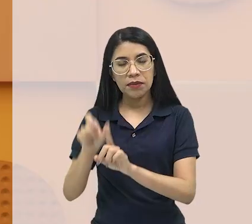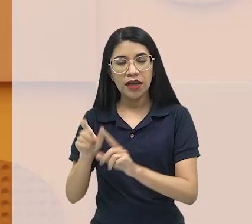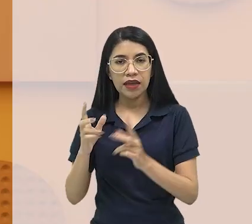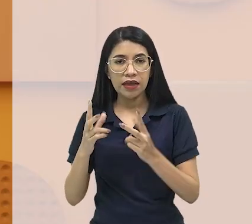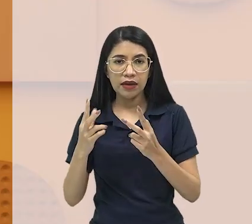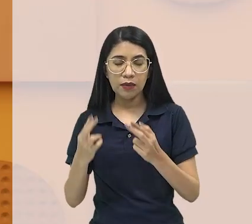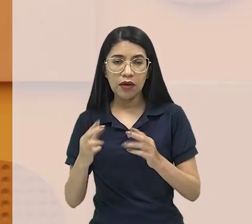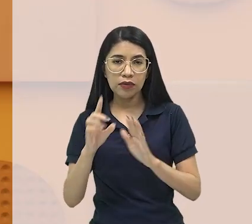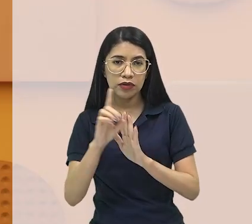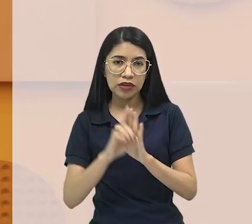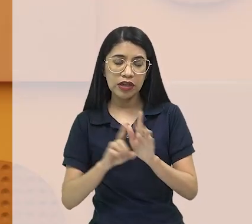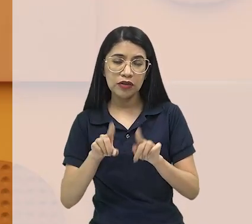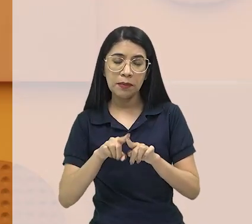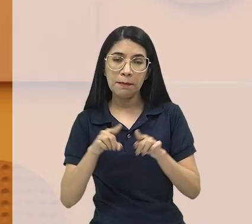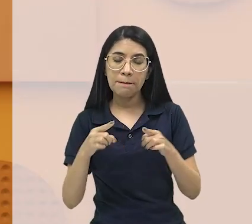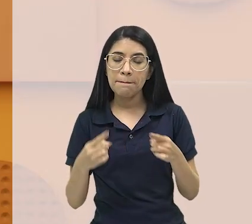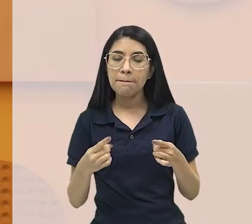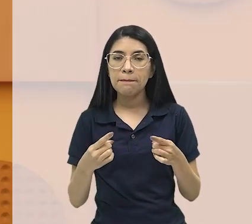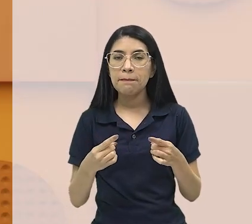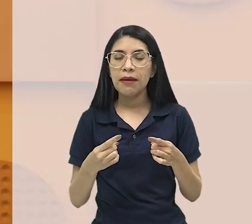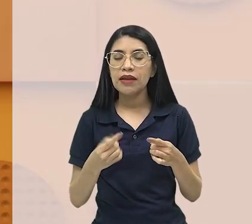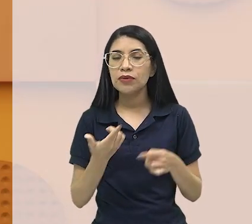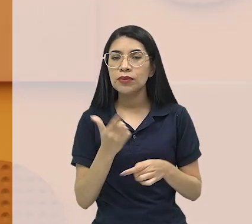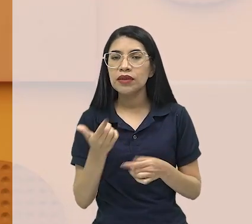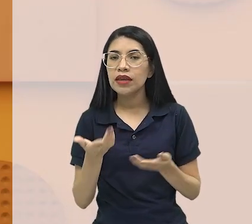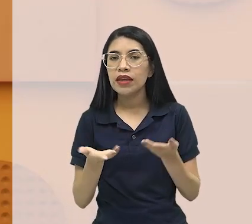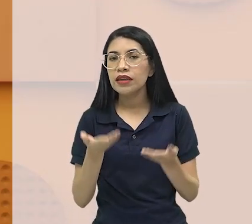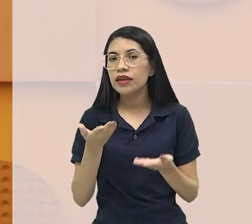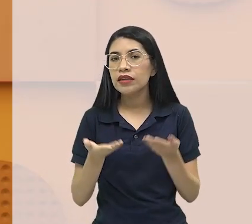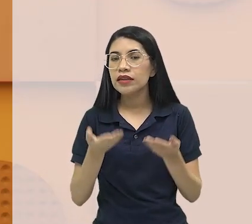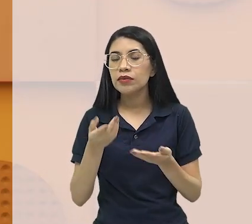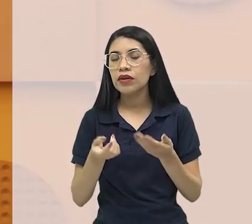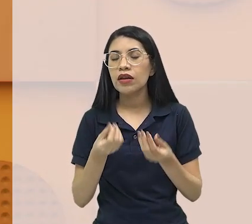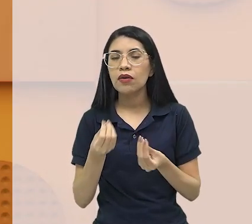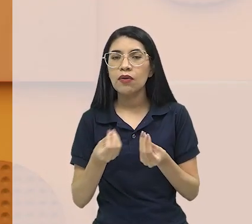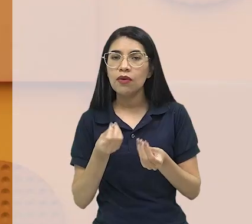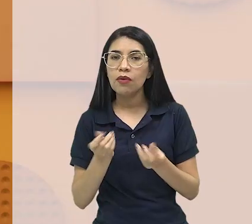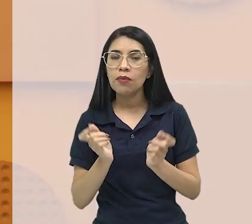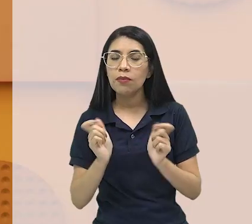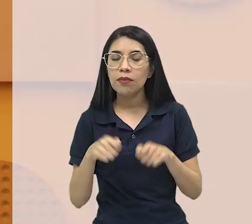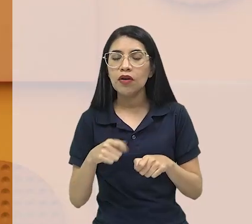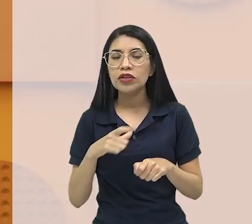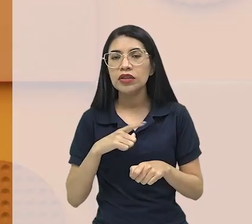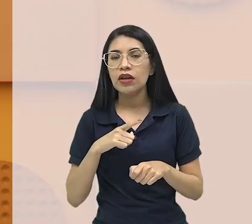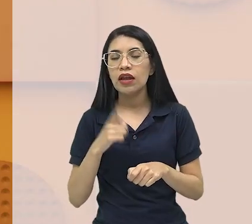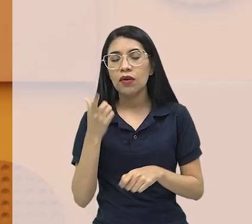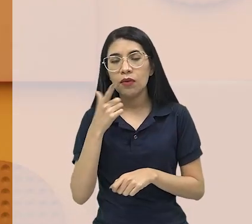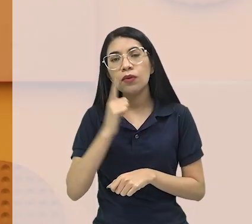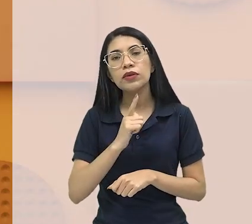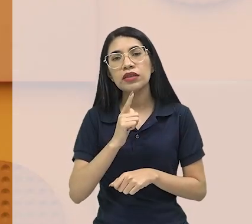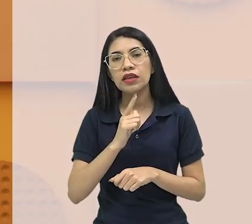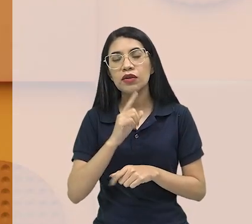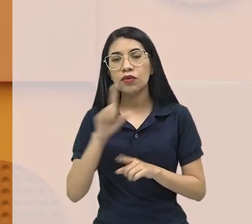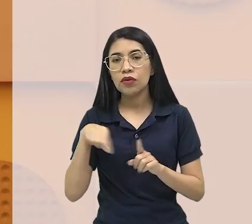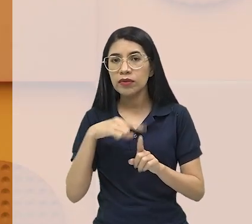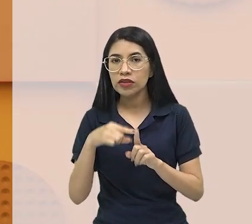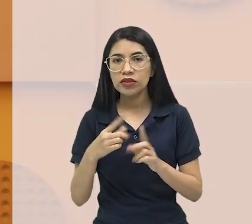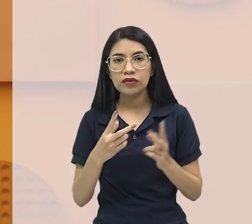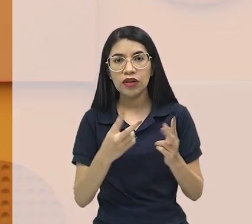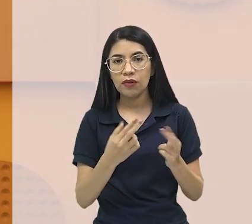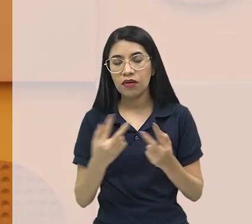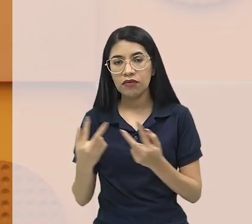nós não temos equidade porque nós não estamos equilibrados nas condições de atingir aquele patamar,